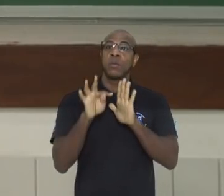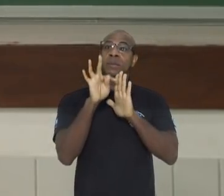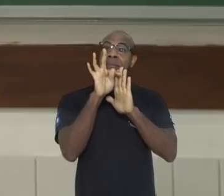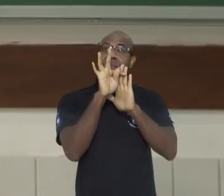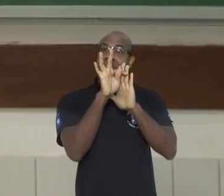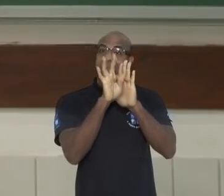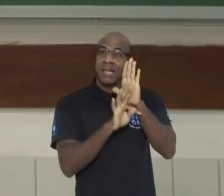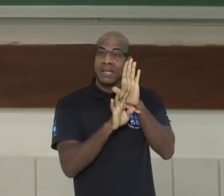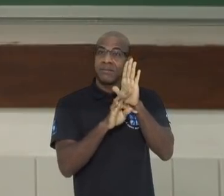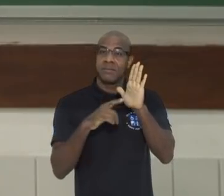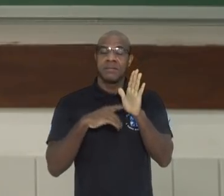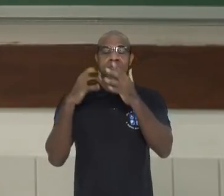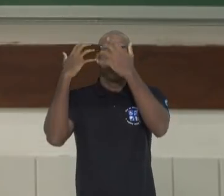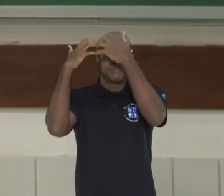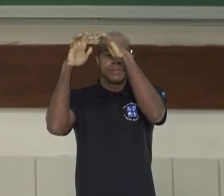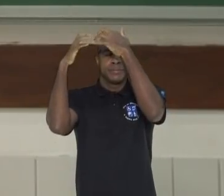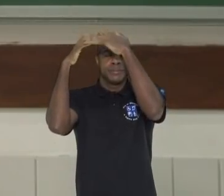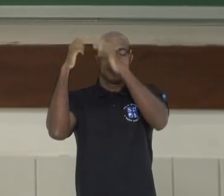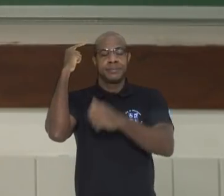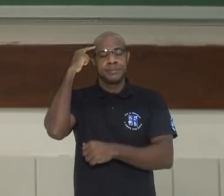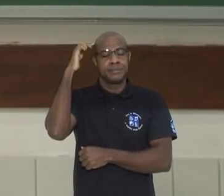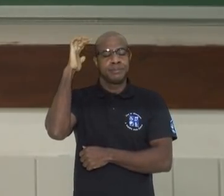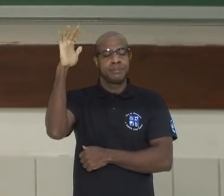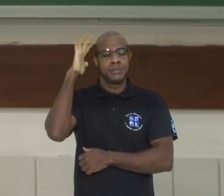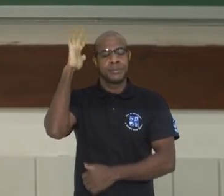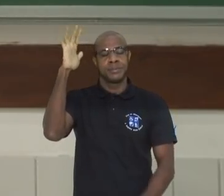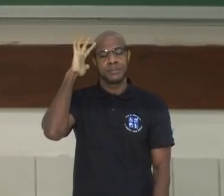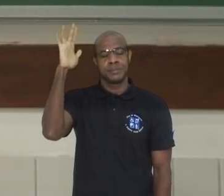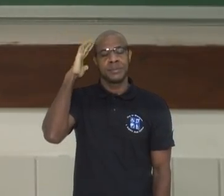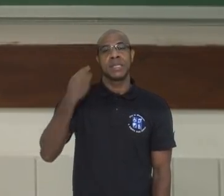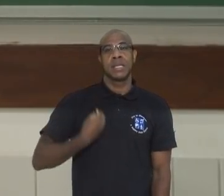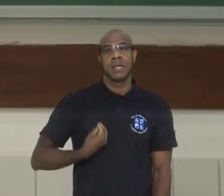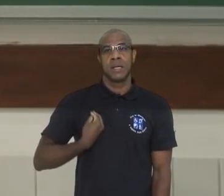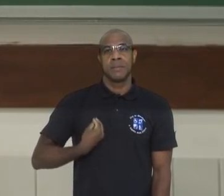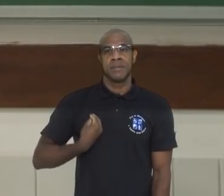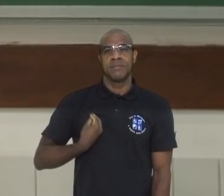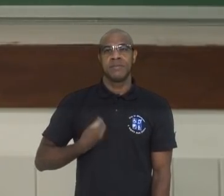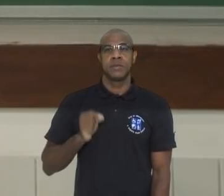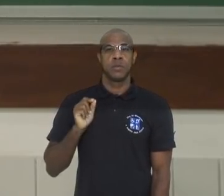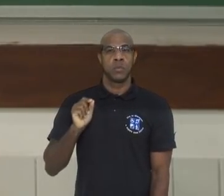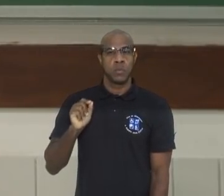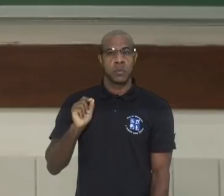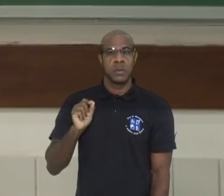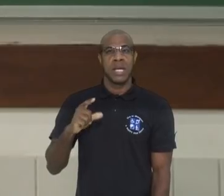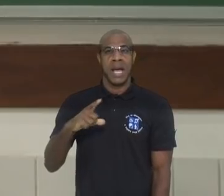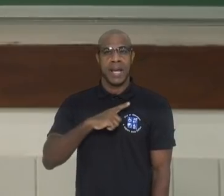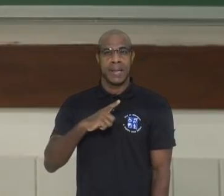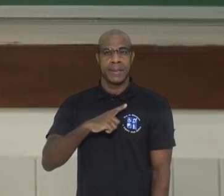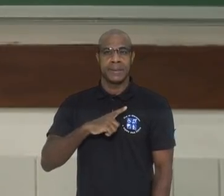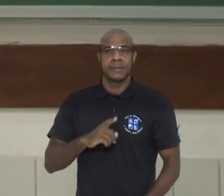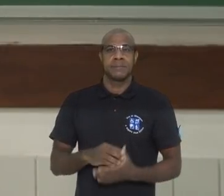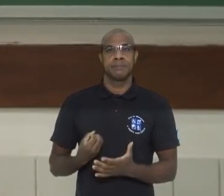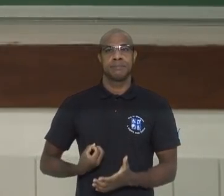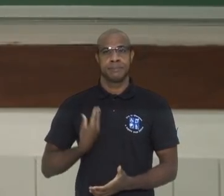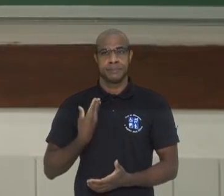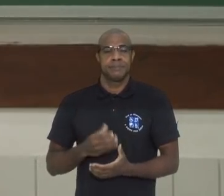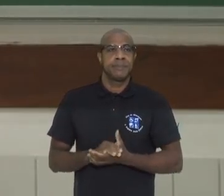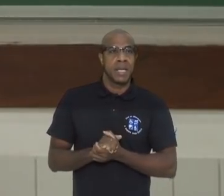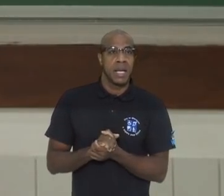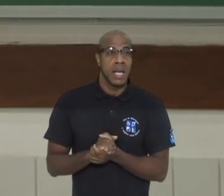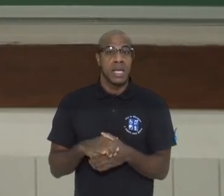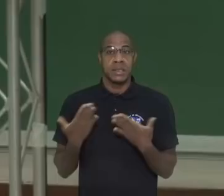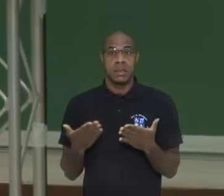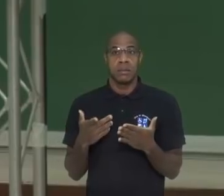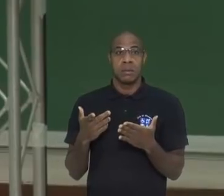de reflexões sobre a vida, sobre a existência. Então, essa é